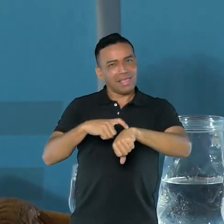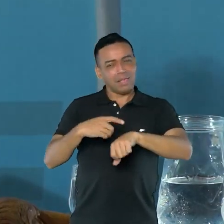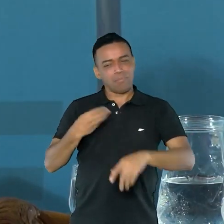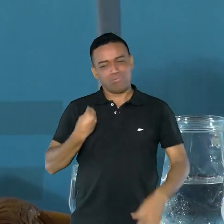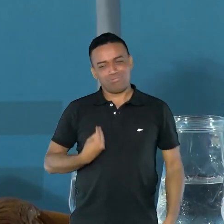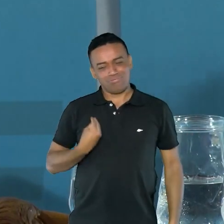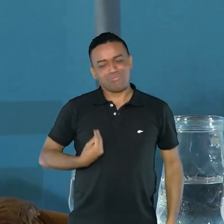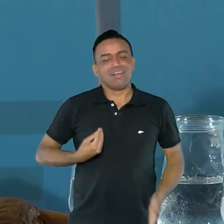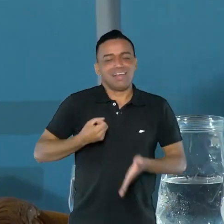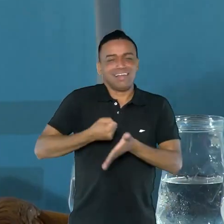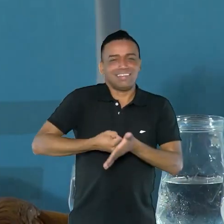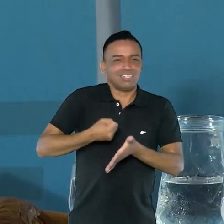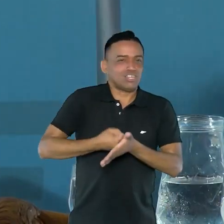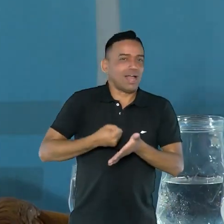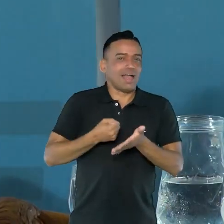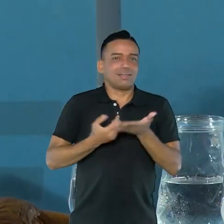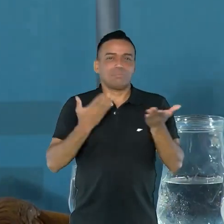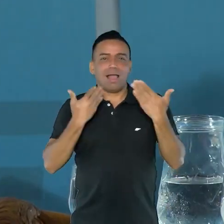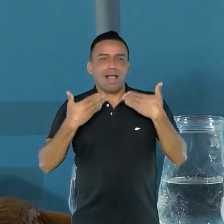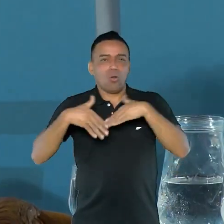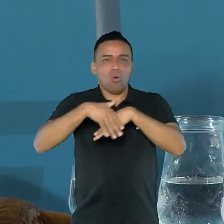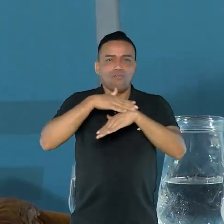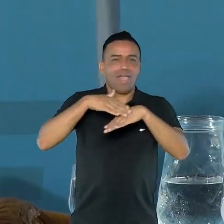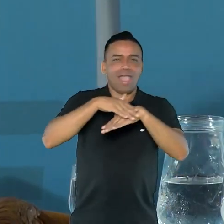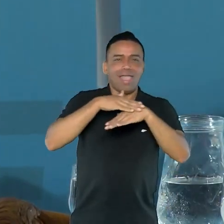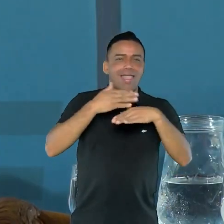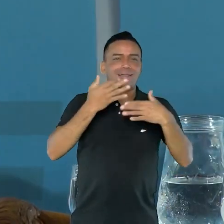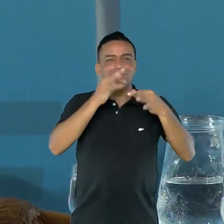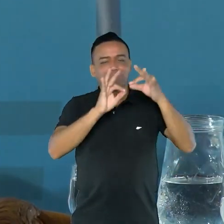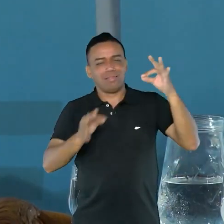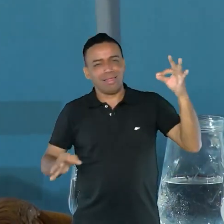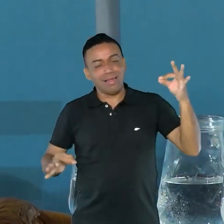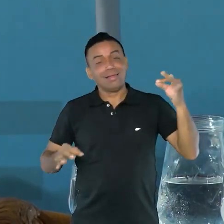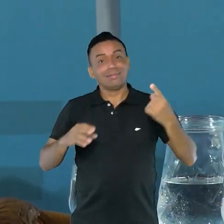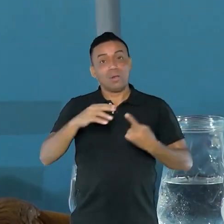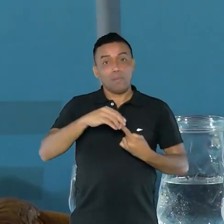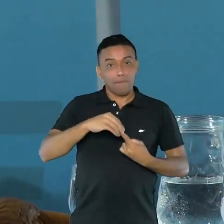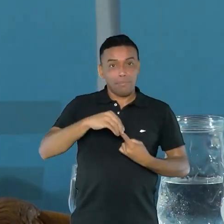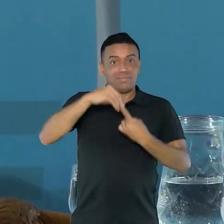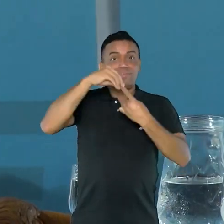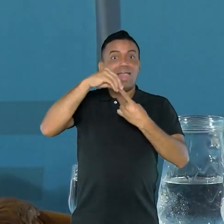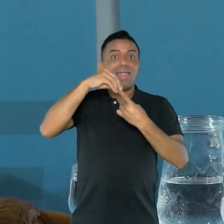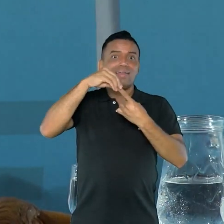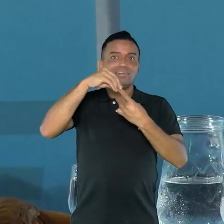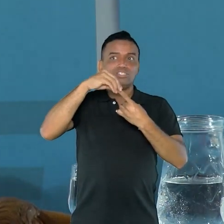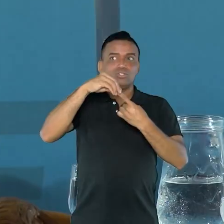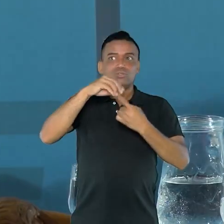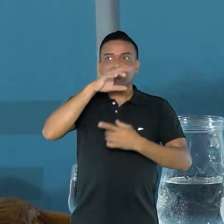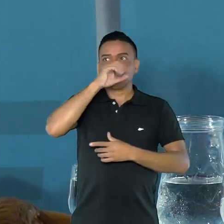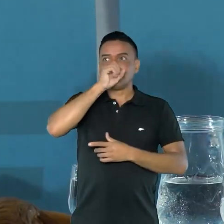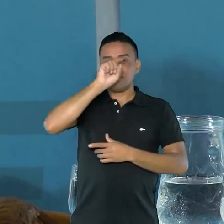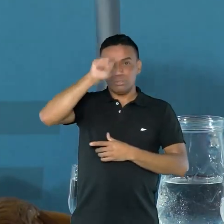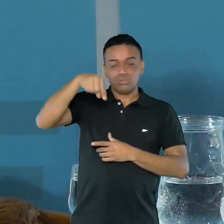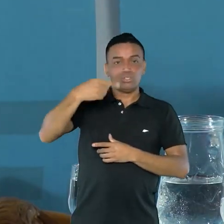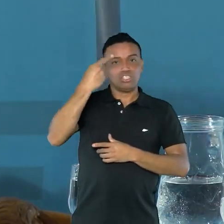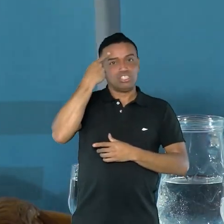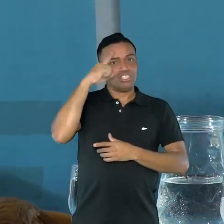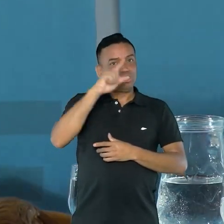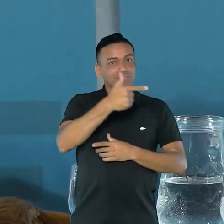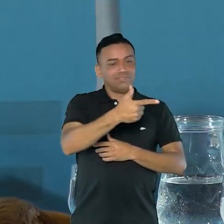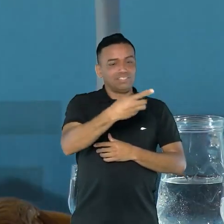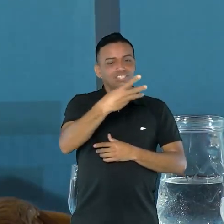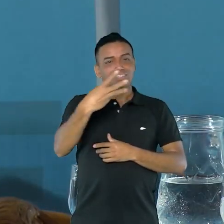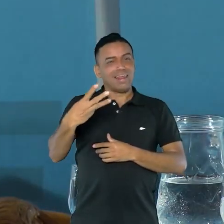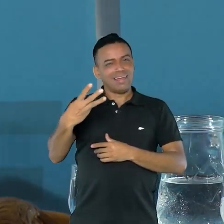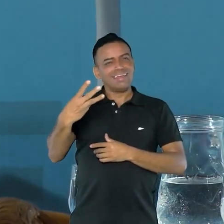aqui, né, dedicado a esse encontro. Dizer que tenho o privilégio de, no próximo sábado, dia 23, estar com a